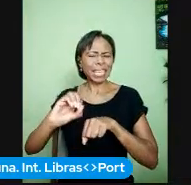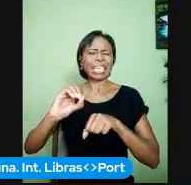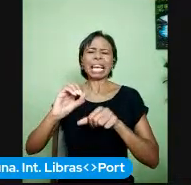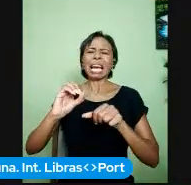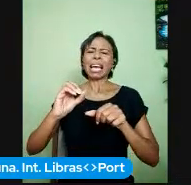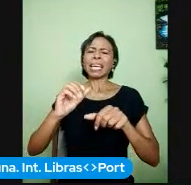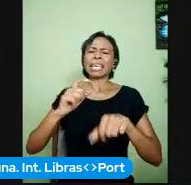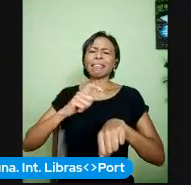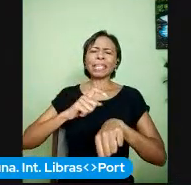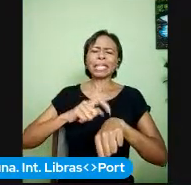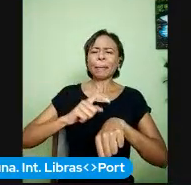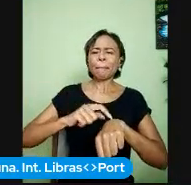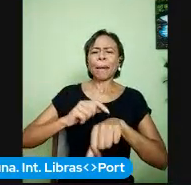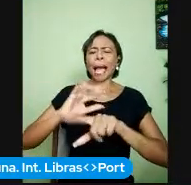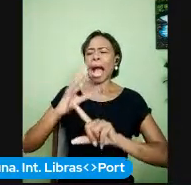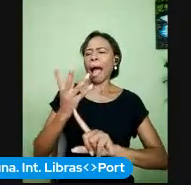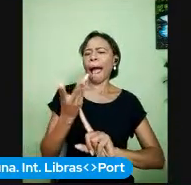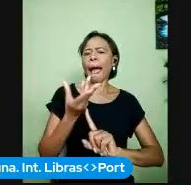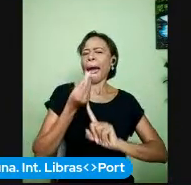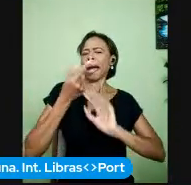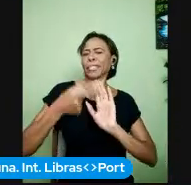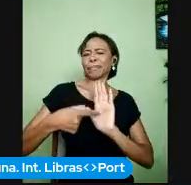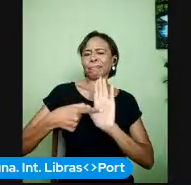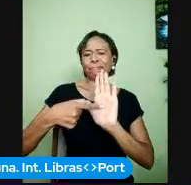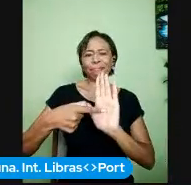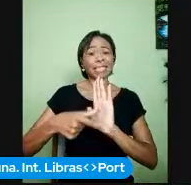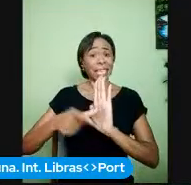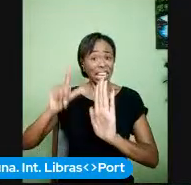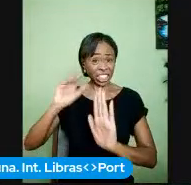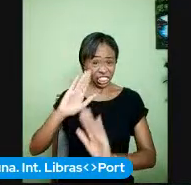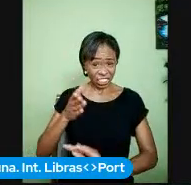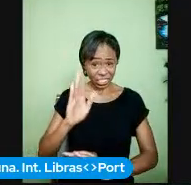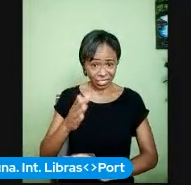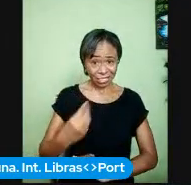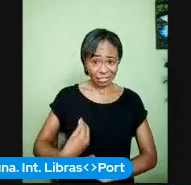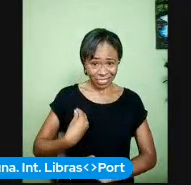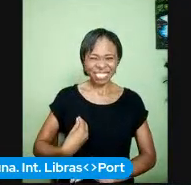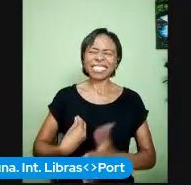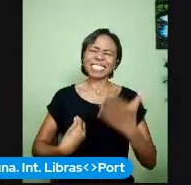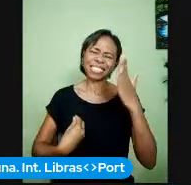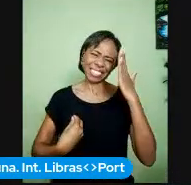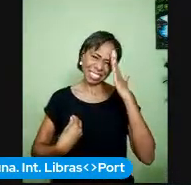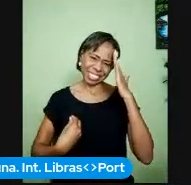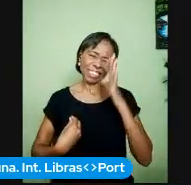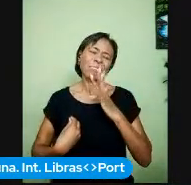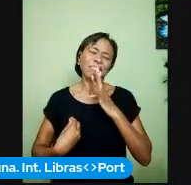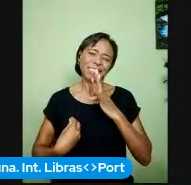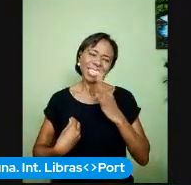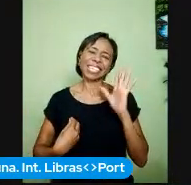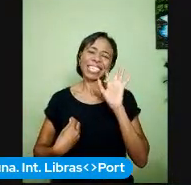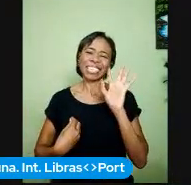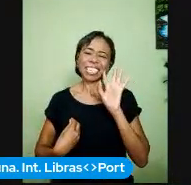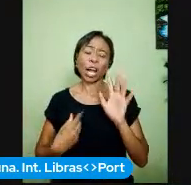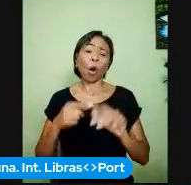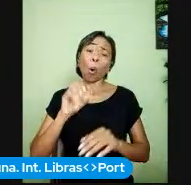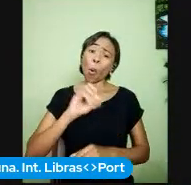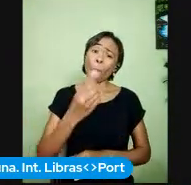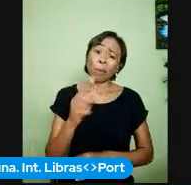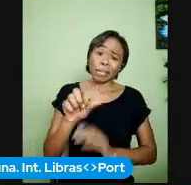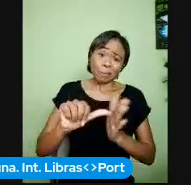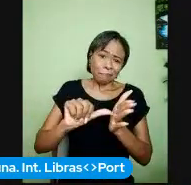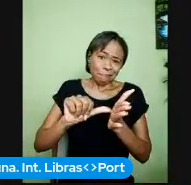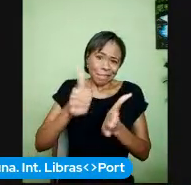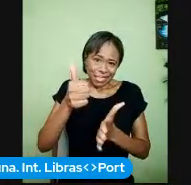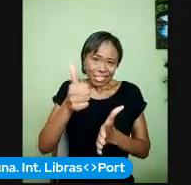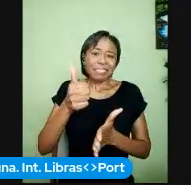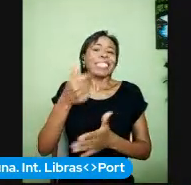já participou sabe como é legal. Quem vai participar pela primeira vez, segunda-feira, ou terça, ou quarta, vai ver como que